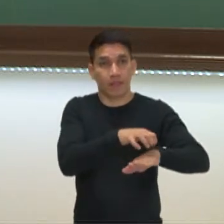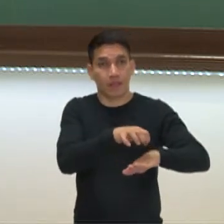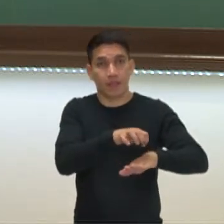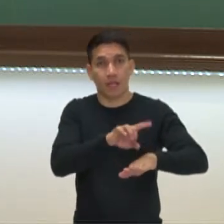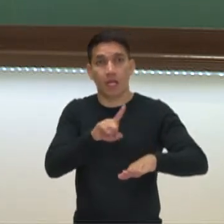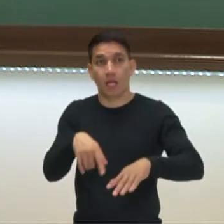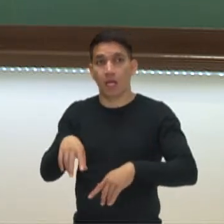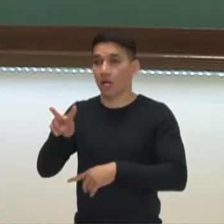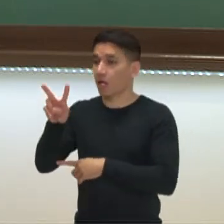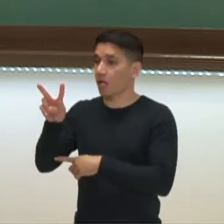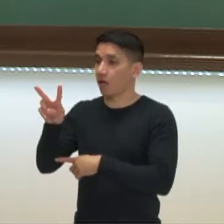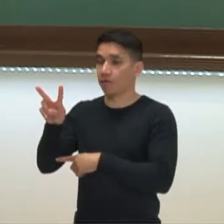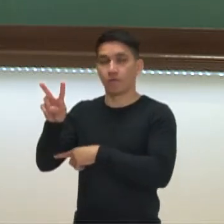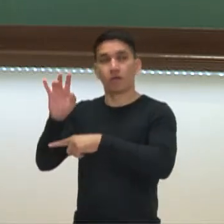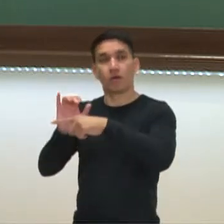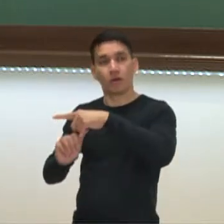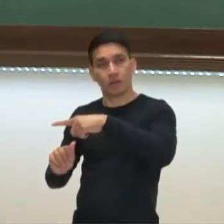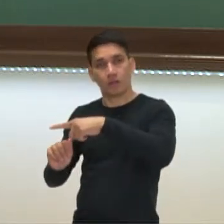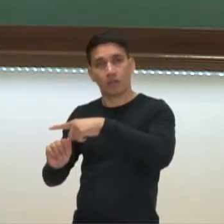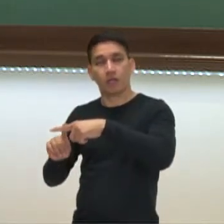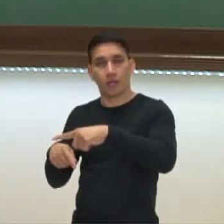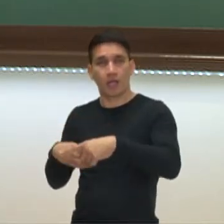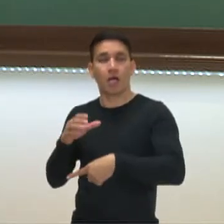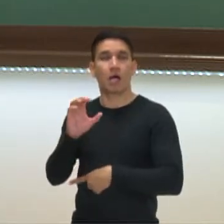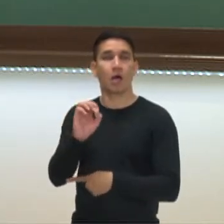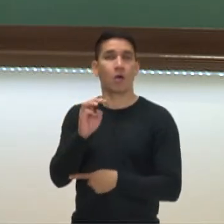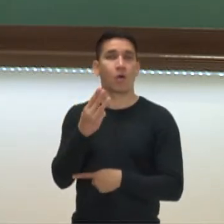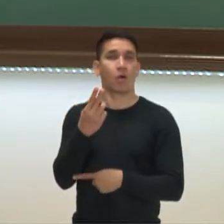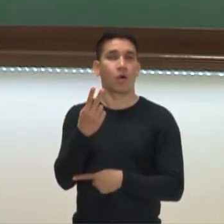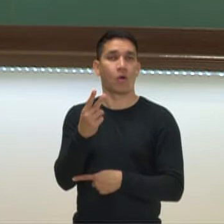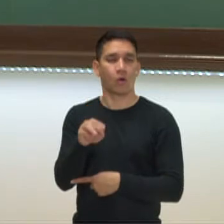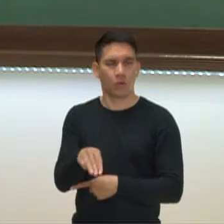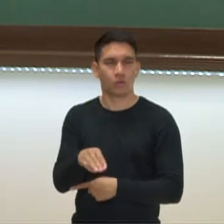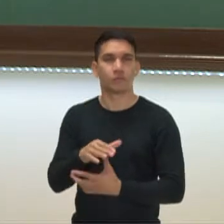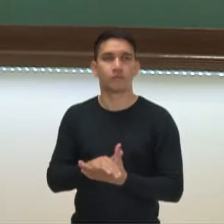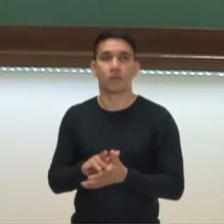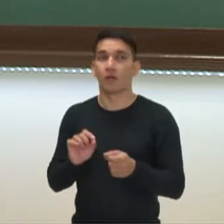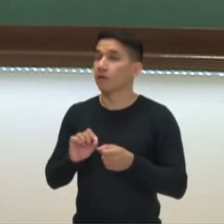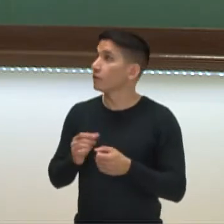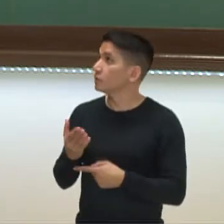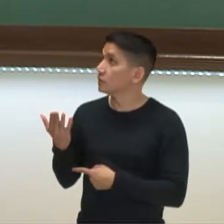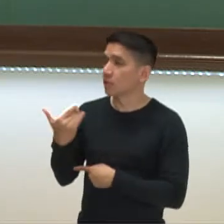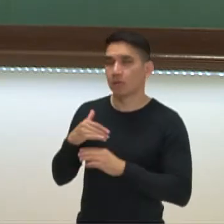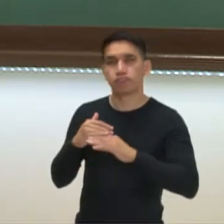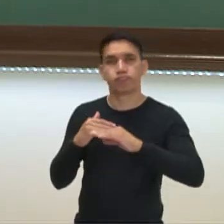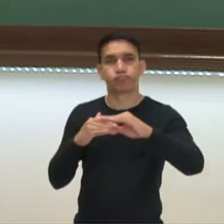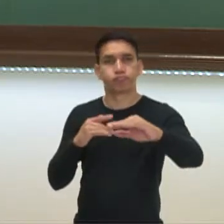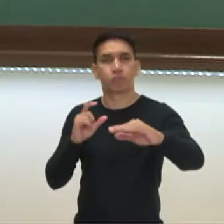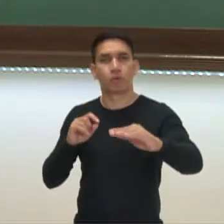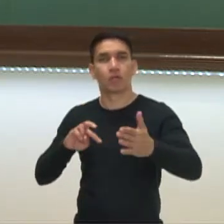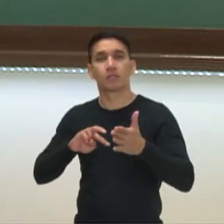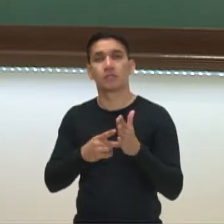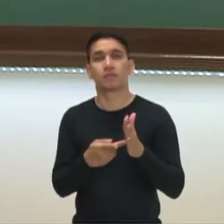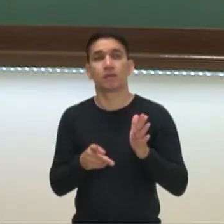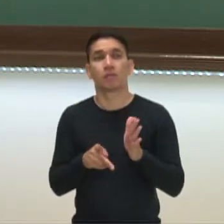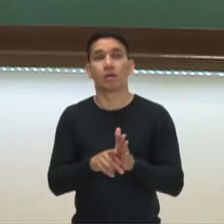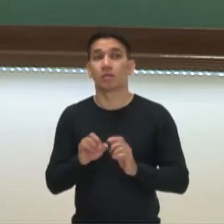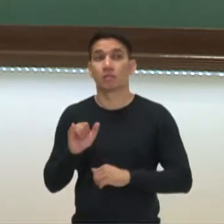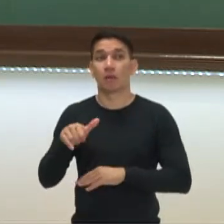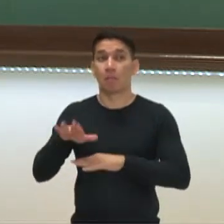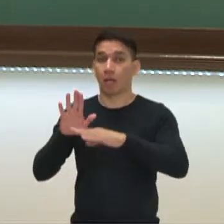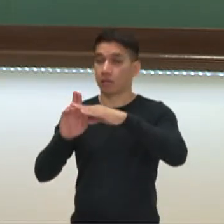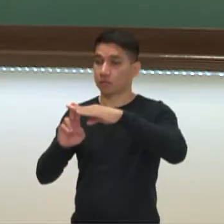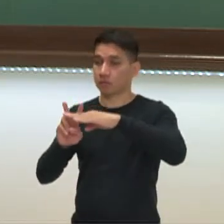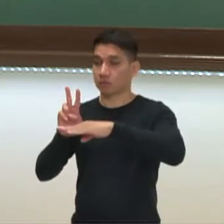é volt sobre ampere, é Ohm. E essa resistência elétrica é constante, o que significa, se eu aumentar a tensão,